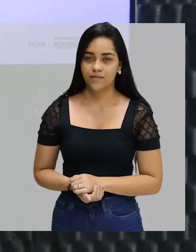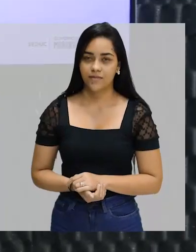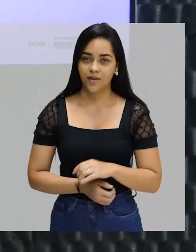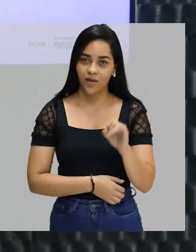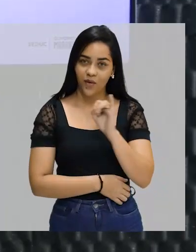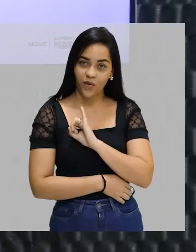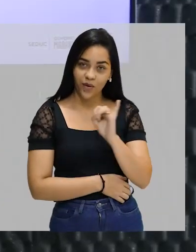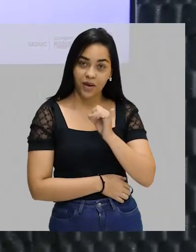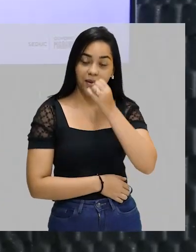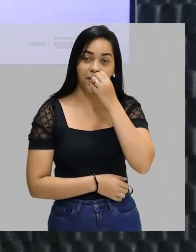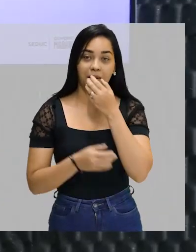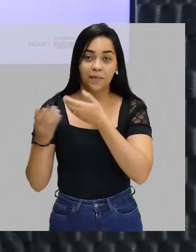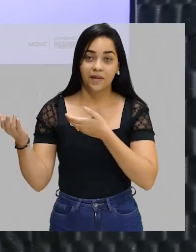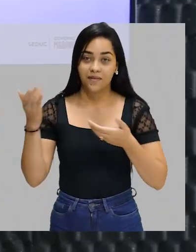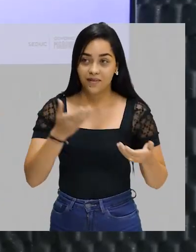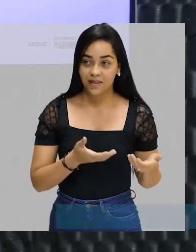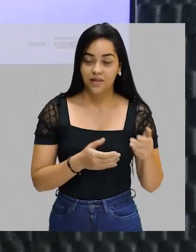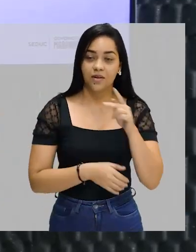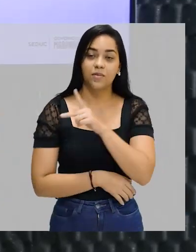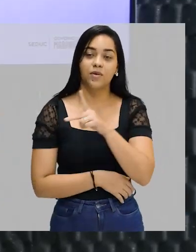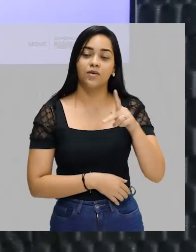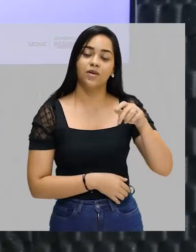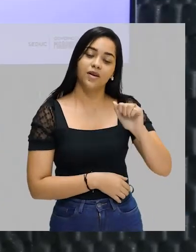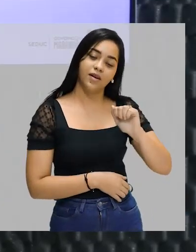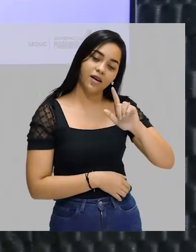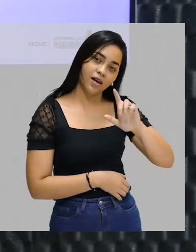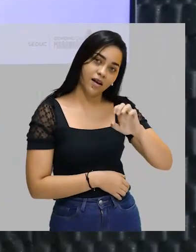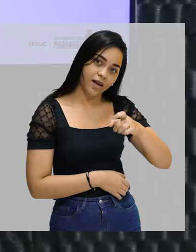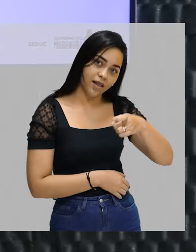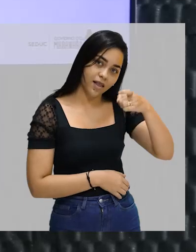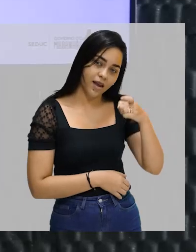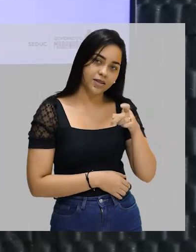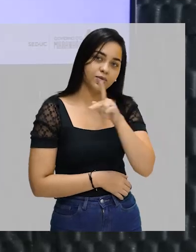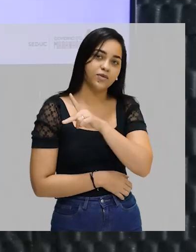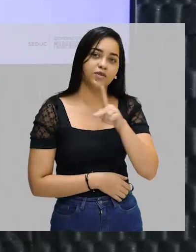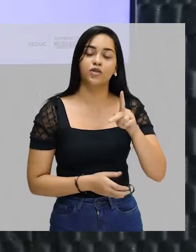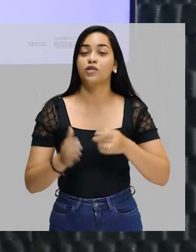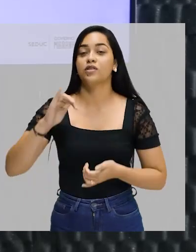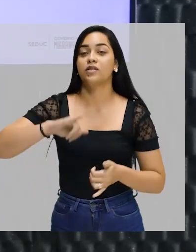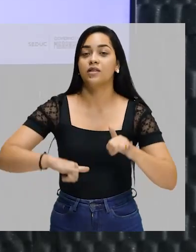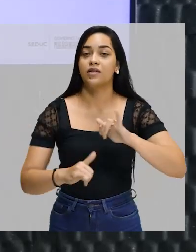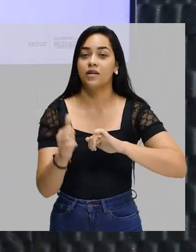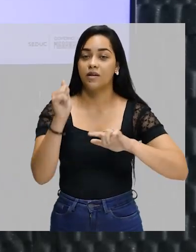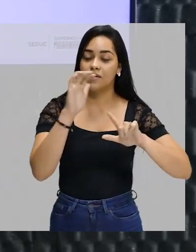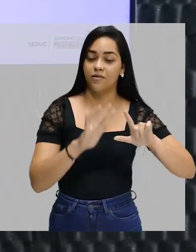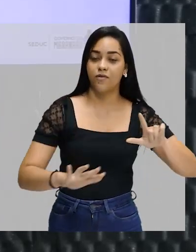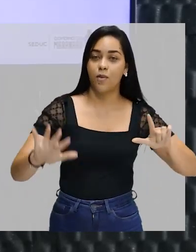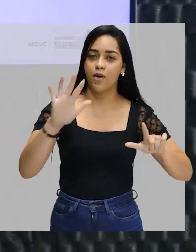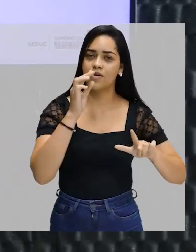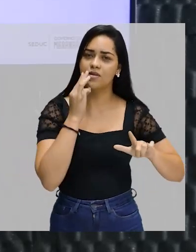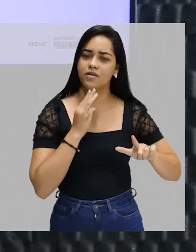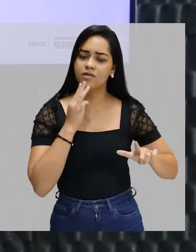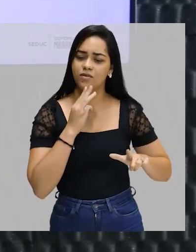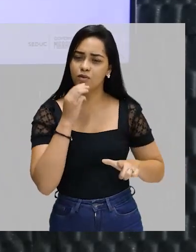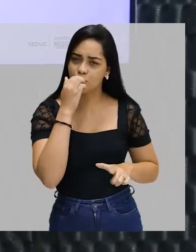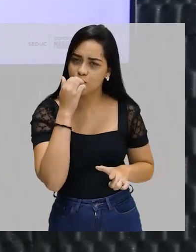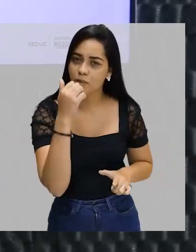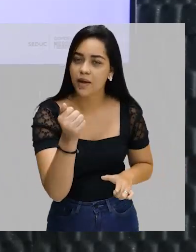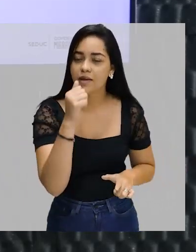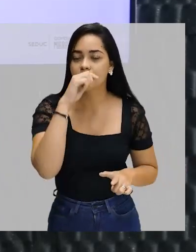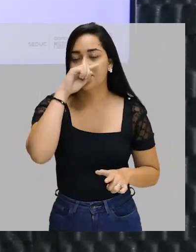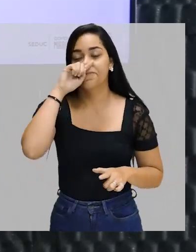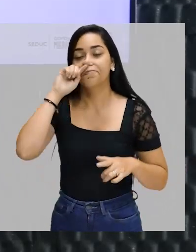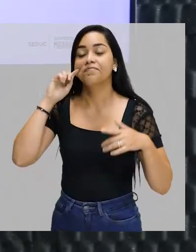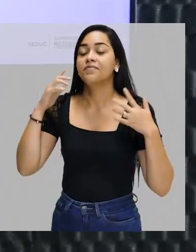Olá, turma, sejam todos bem-vindos. Sou o professor Alex Ferreira, professor de Química da plataforma Gonçalves Dias. Tudo bem com vocês, turma?